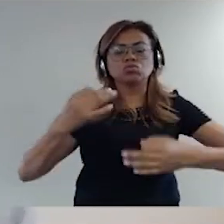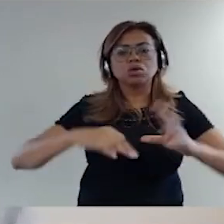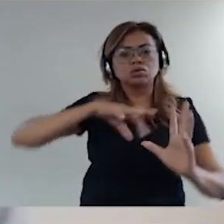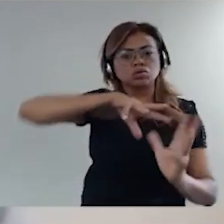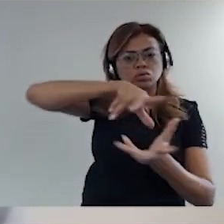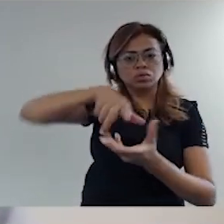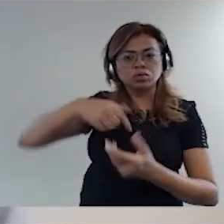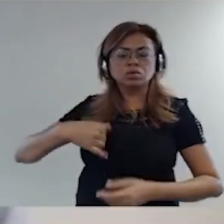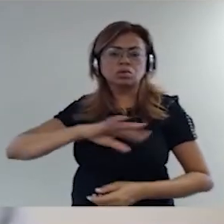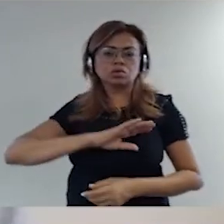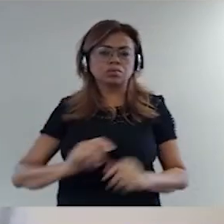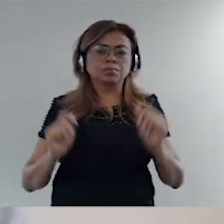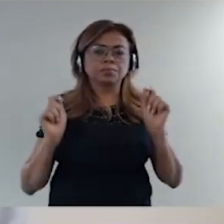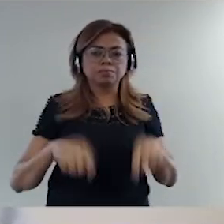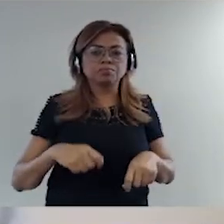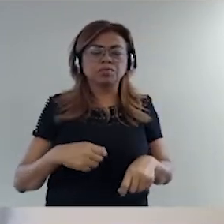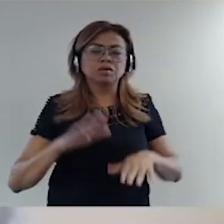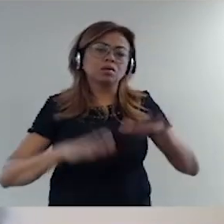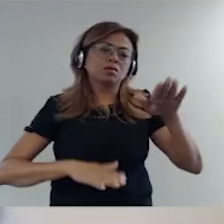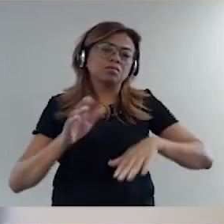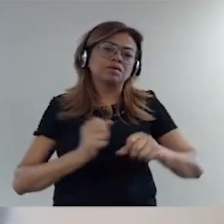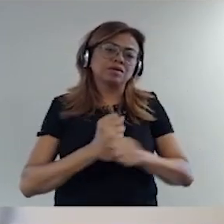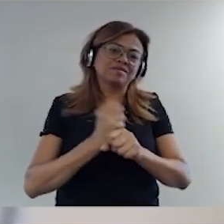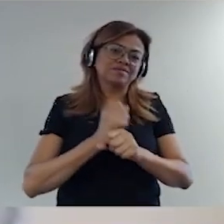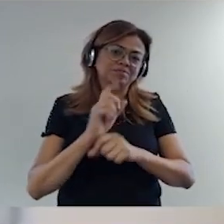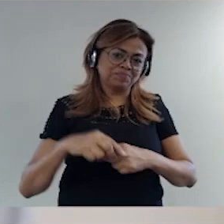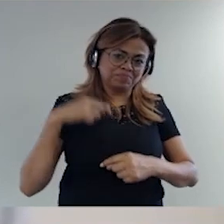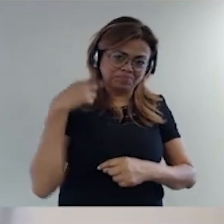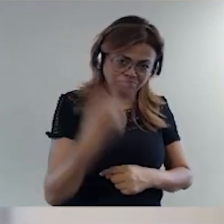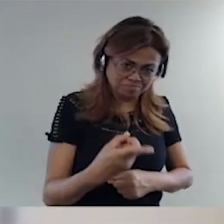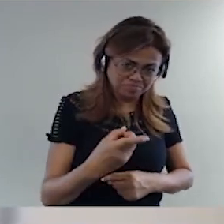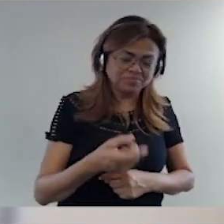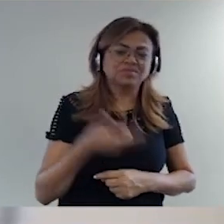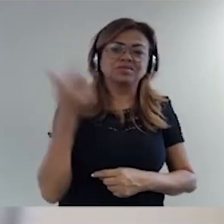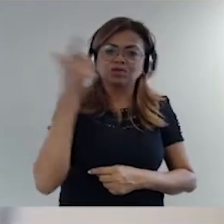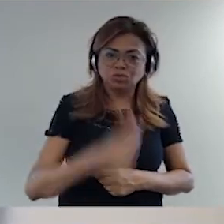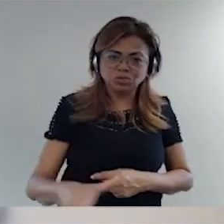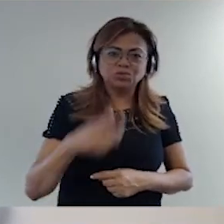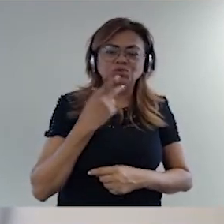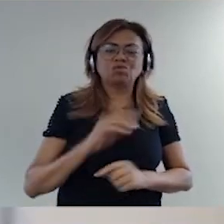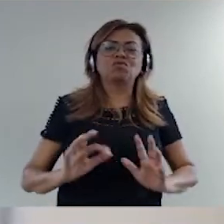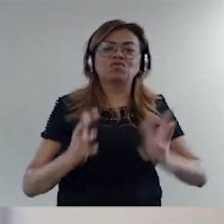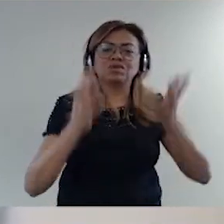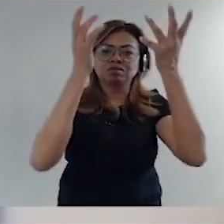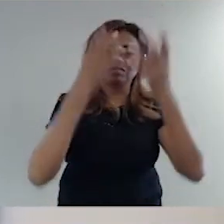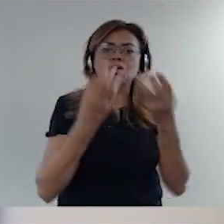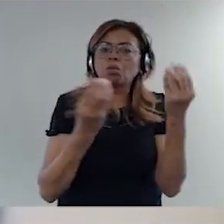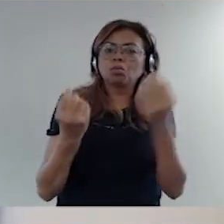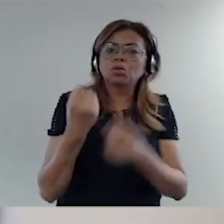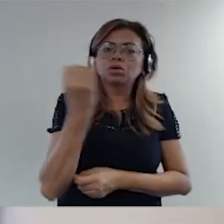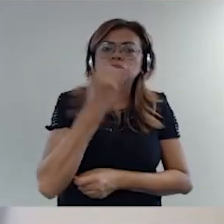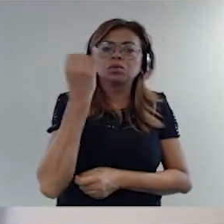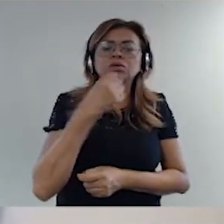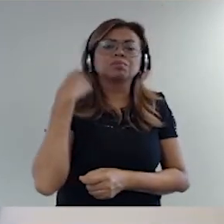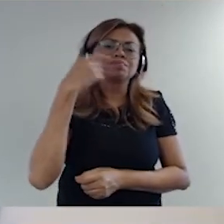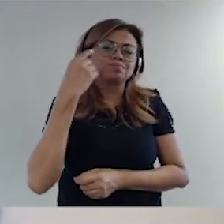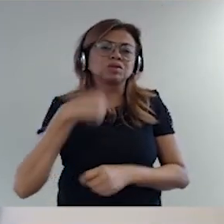nós possamos, quem sabe aí o ano que vem, realizar novamente esse evento de muita importância